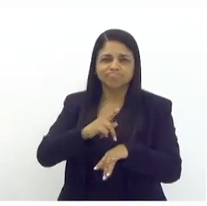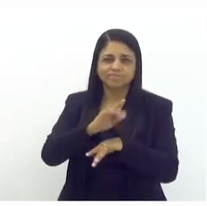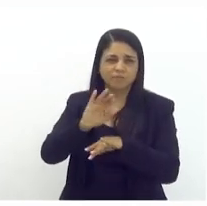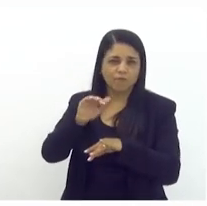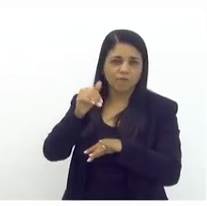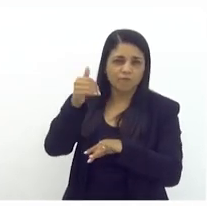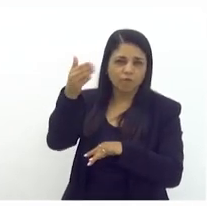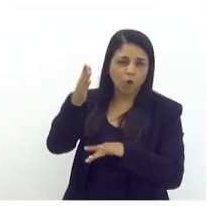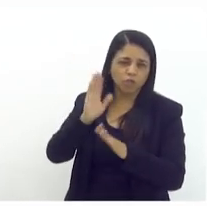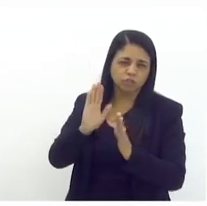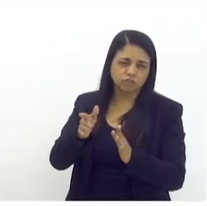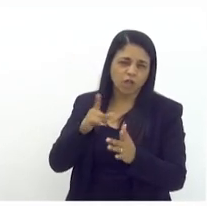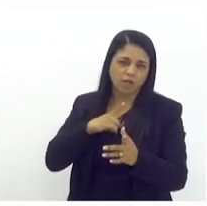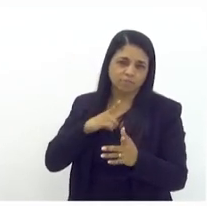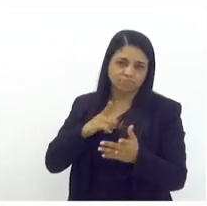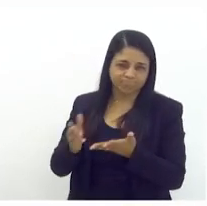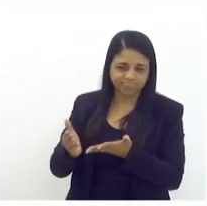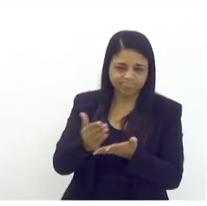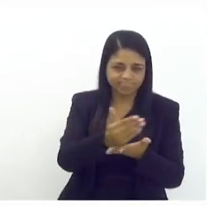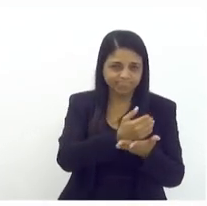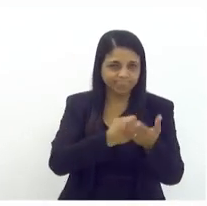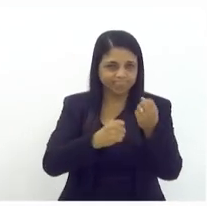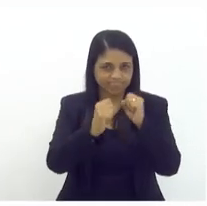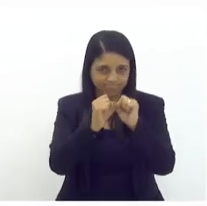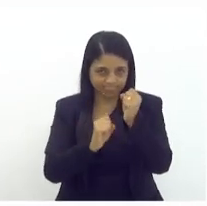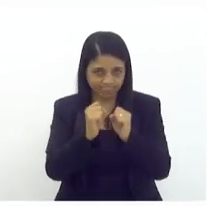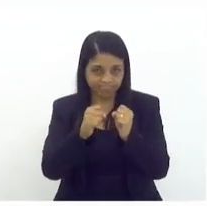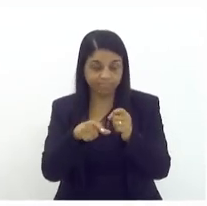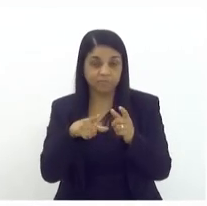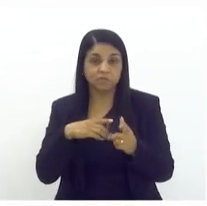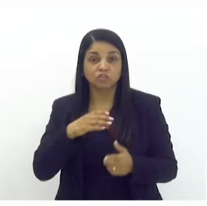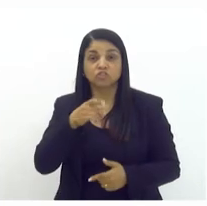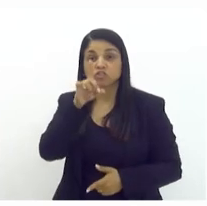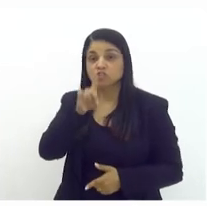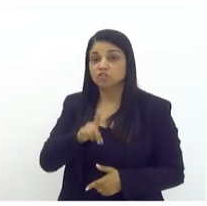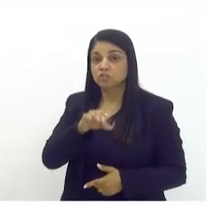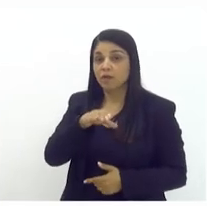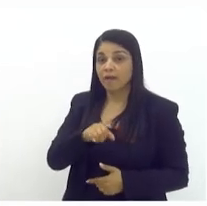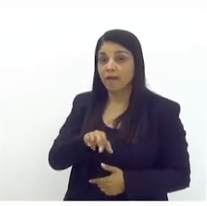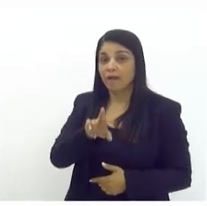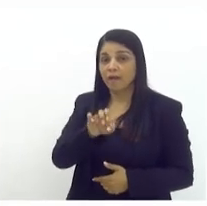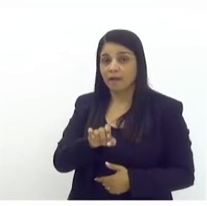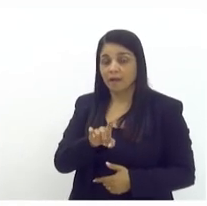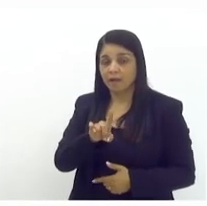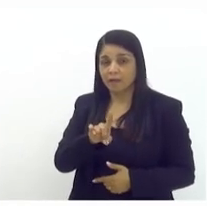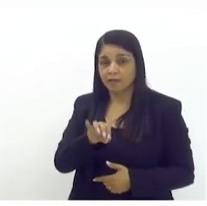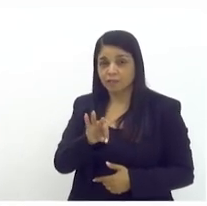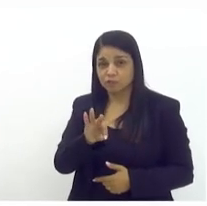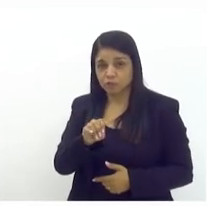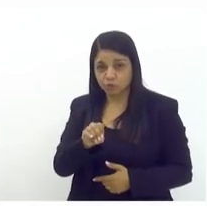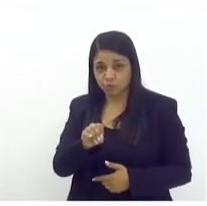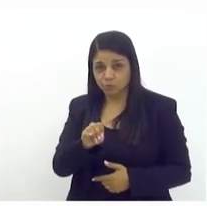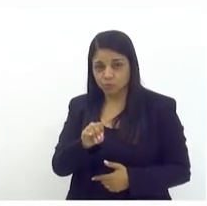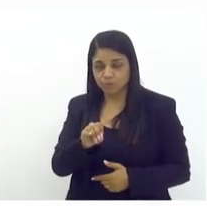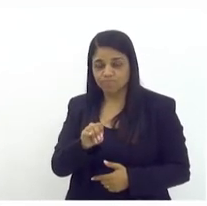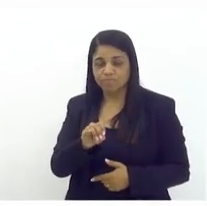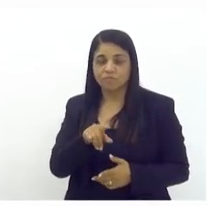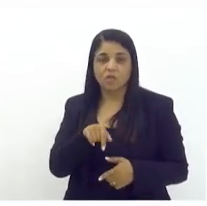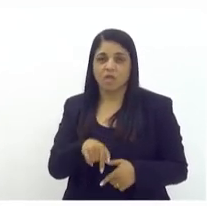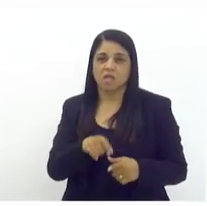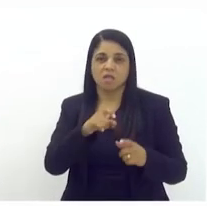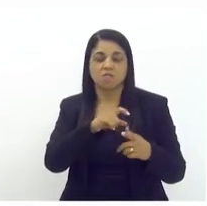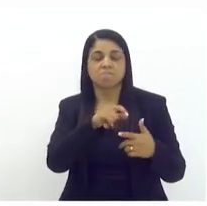há muitos anos aqui o direito a crédito não vai ficar condicionado ao efetivo